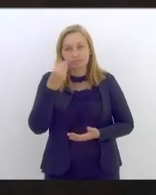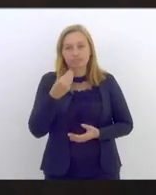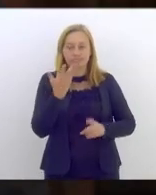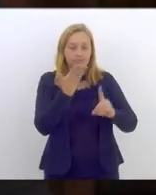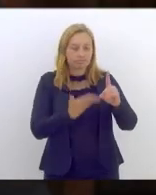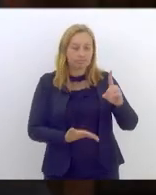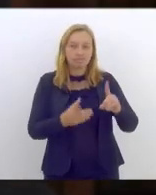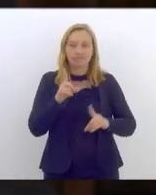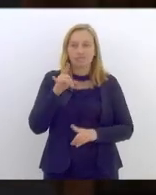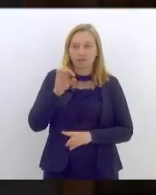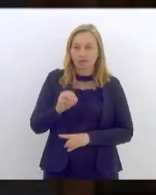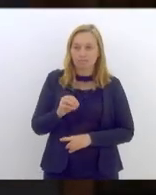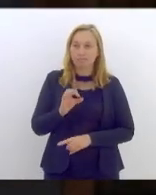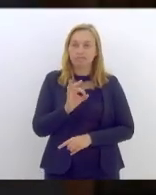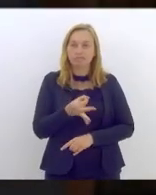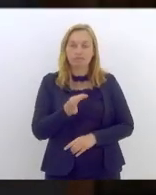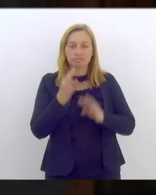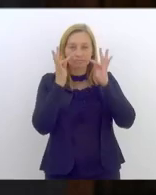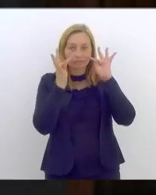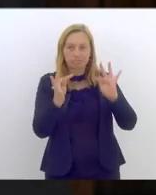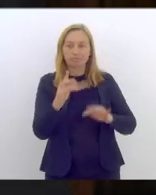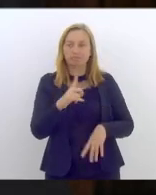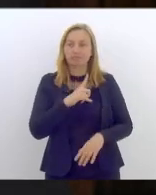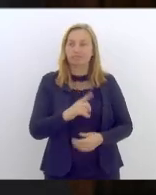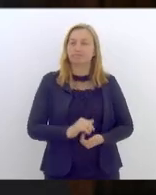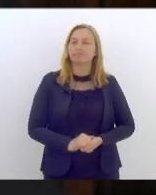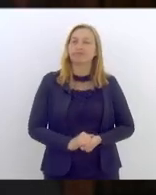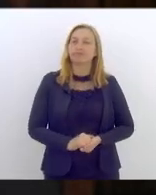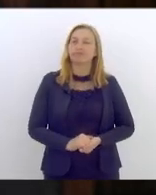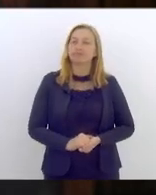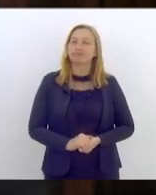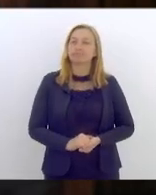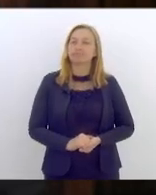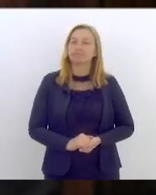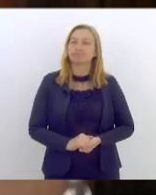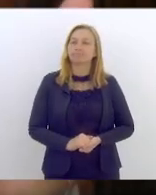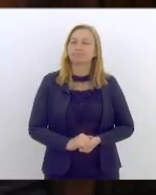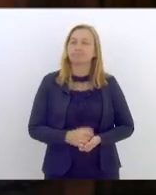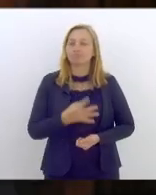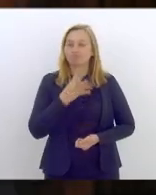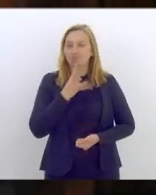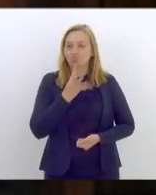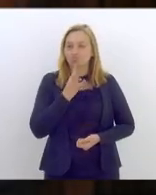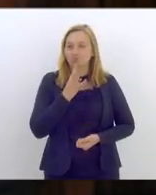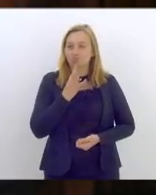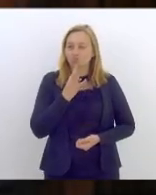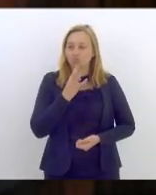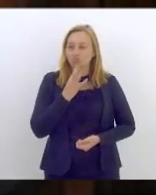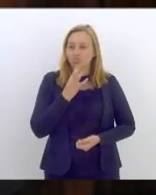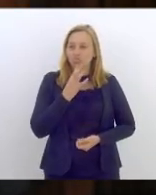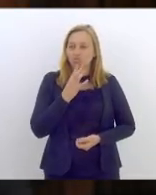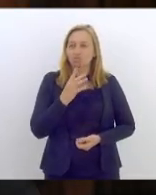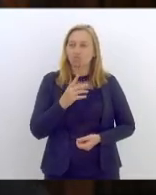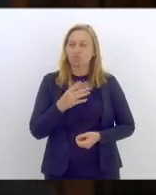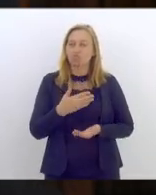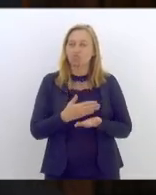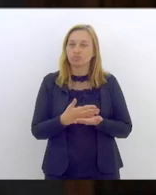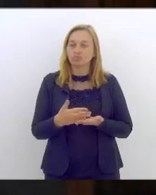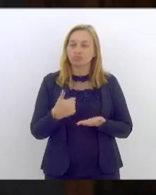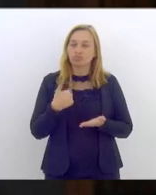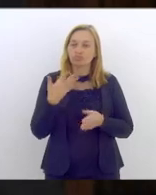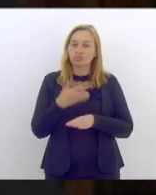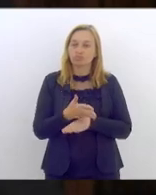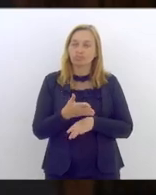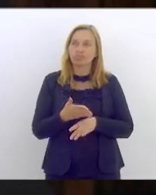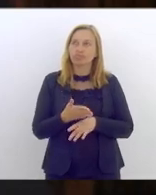Cláudio Henrique eu posso de fato dar um testemunho eu conheço praticamente desde que entrei e